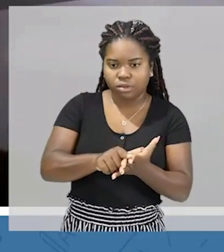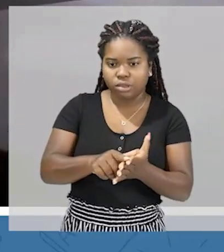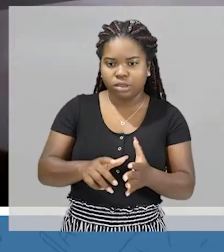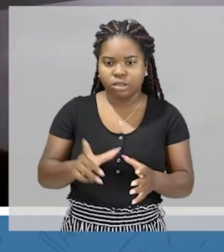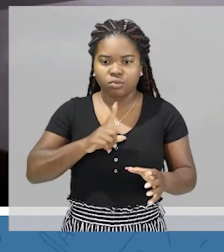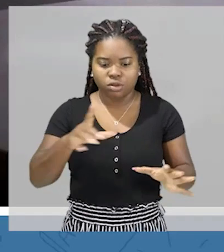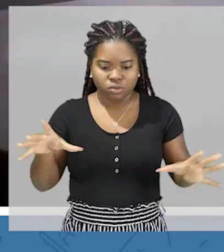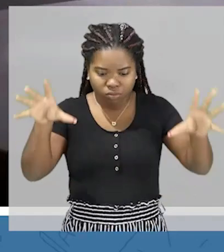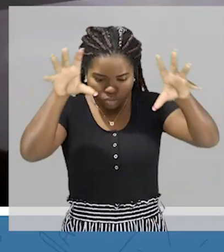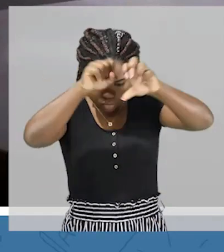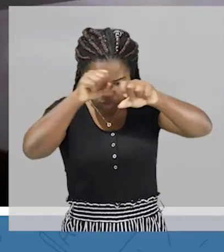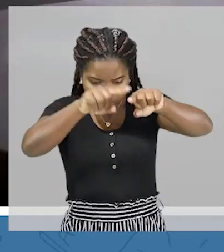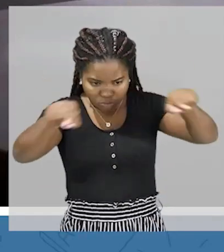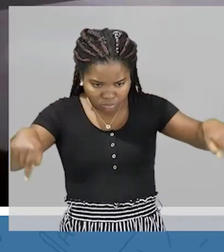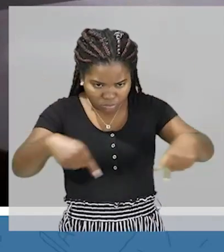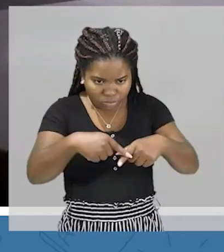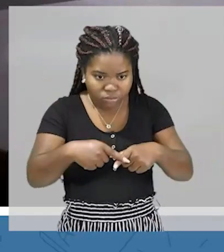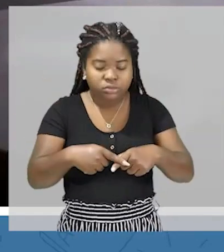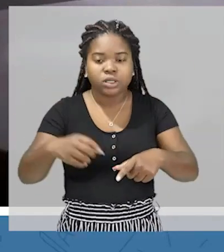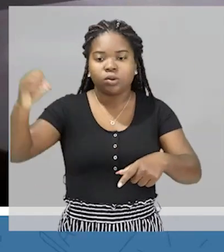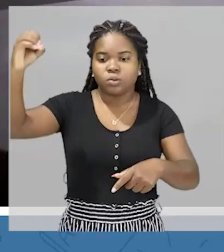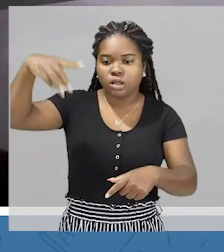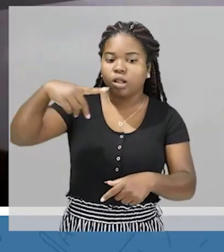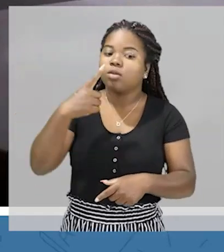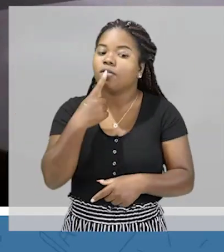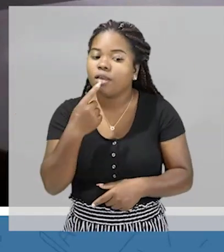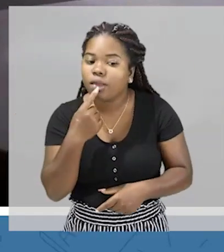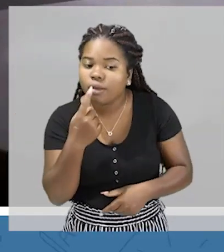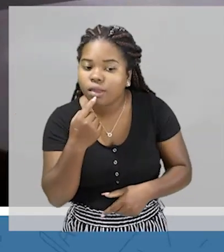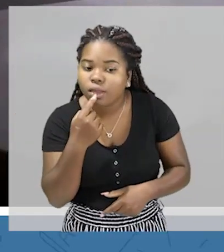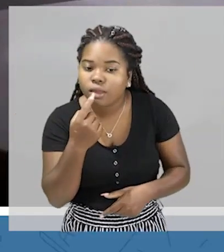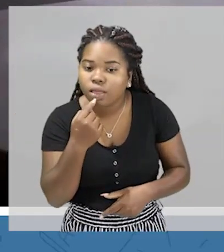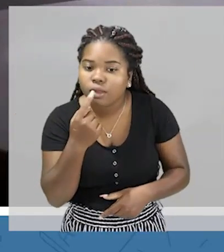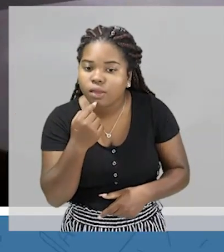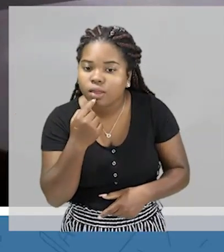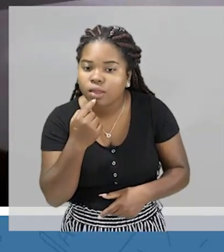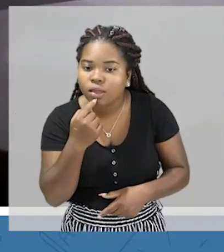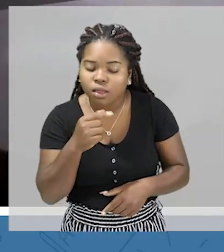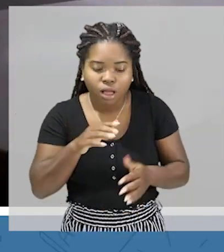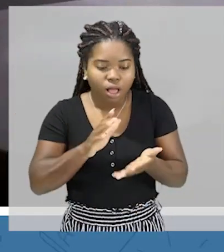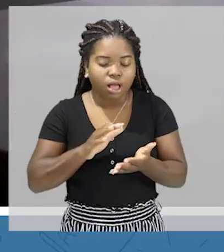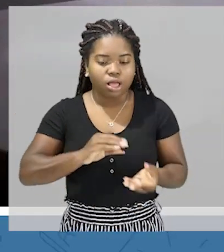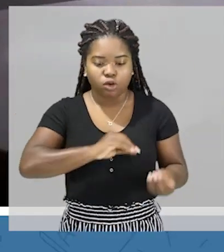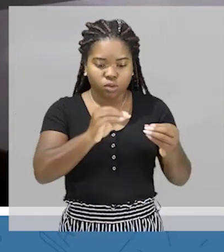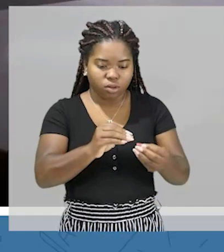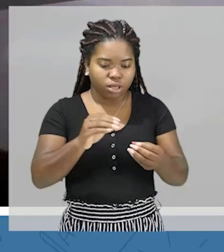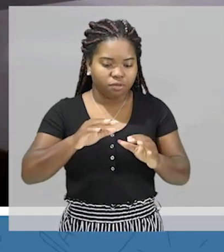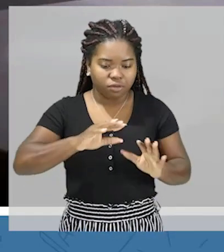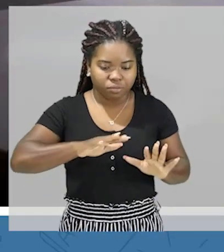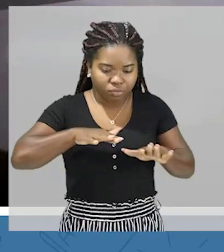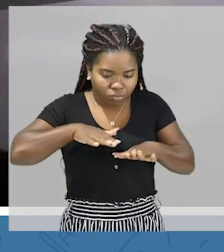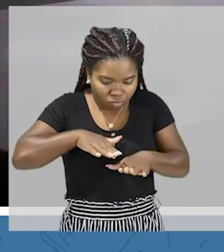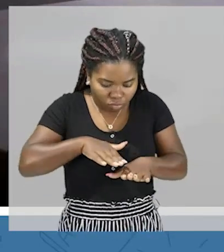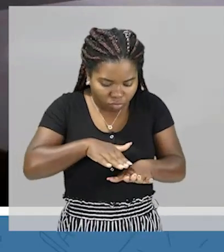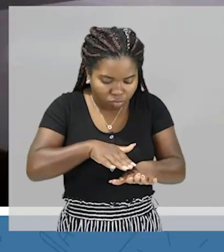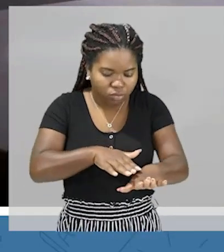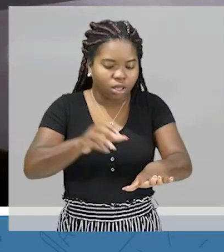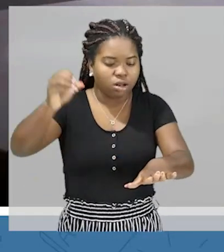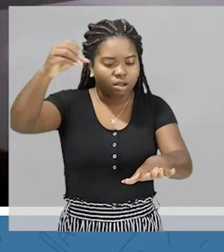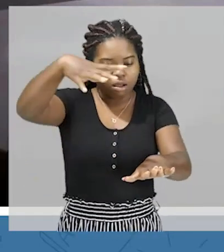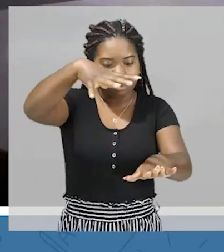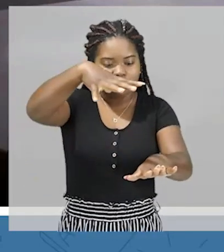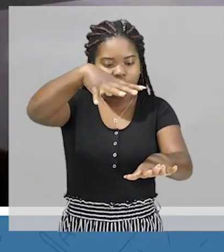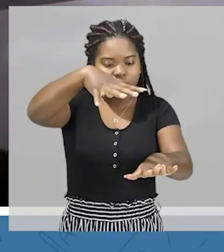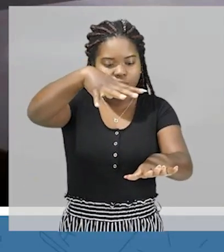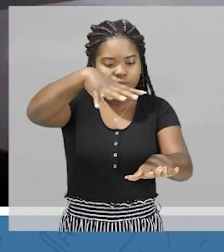escura com uma luz vermelha, abria-se o envelope de papel fotográfico, colocava-se objeto sobre ele, ligava uma luz durante alguns segundos